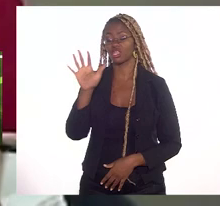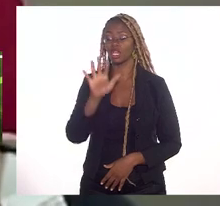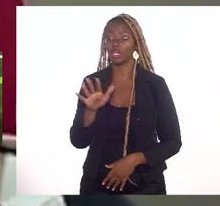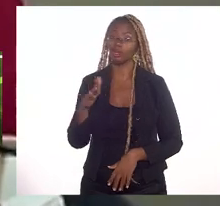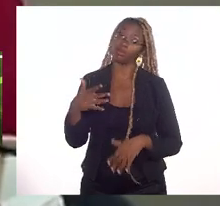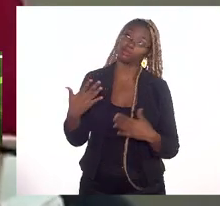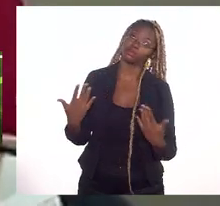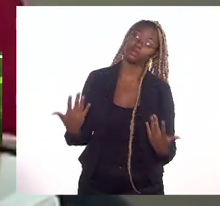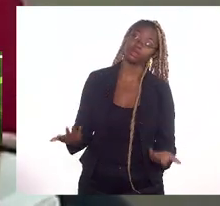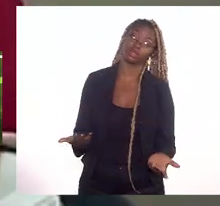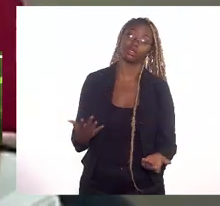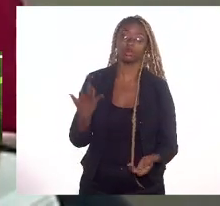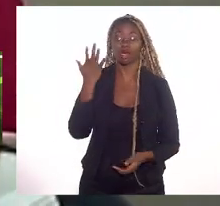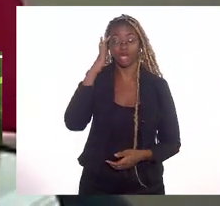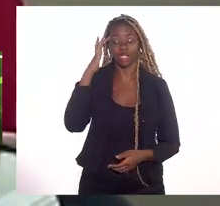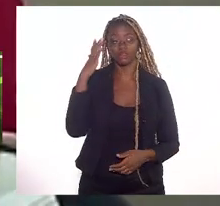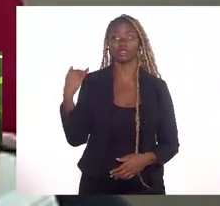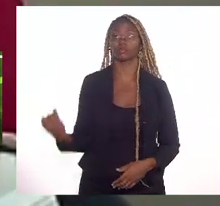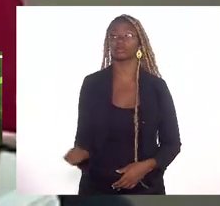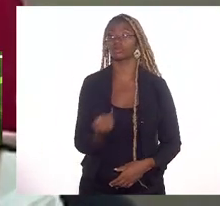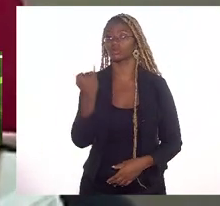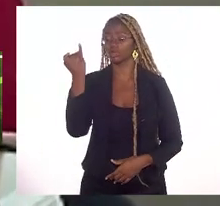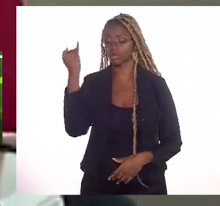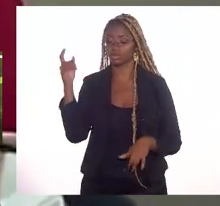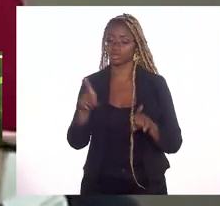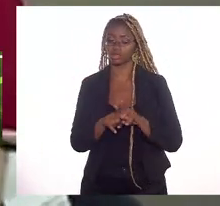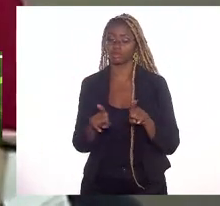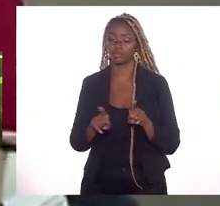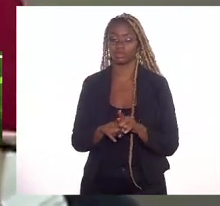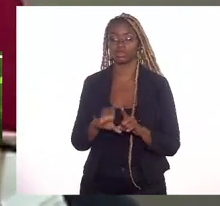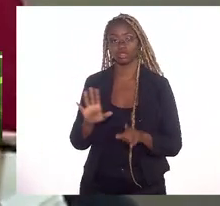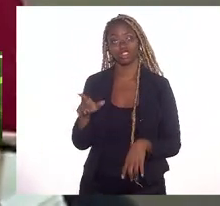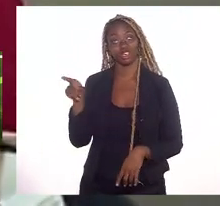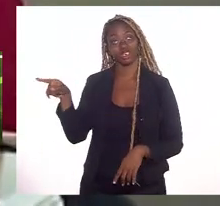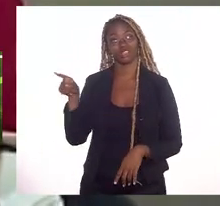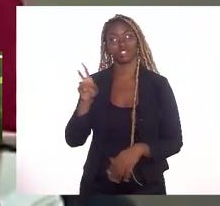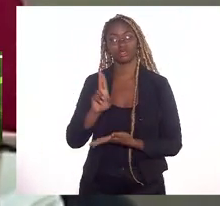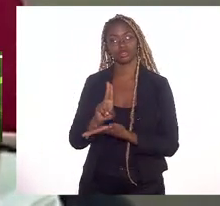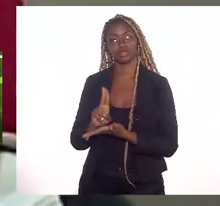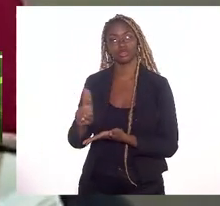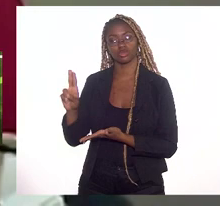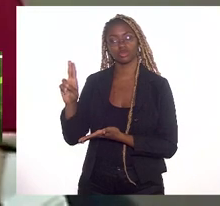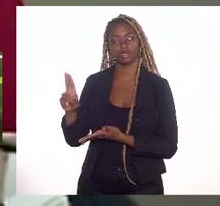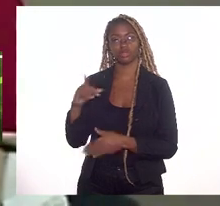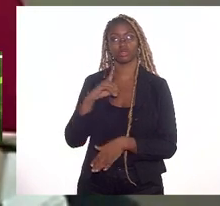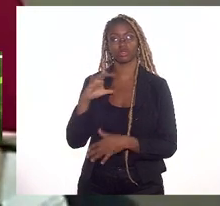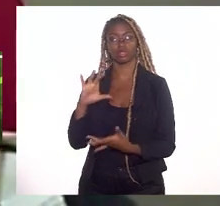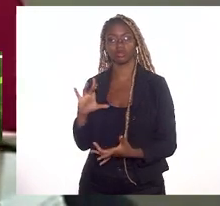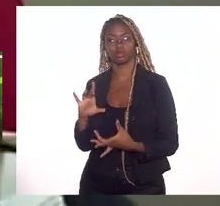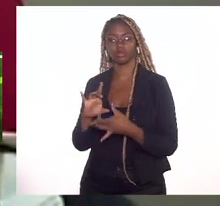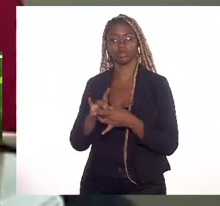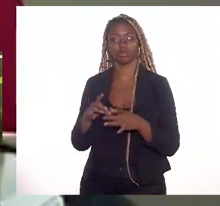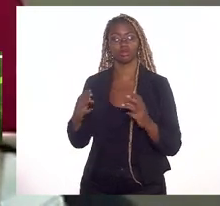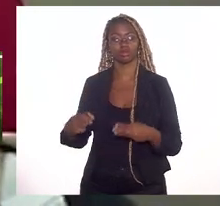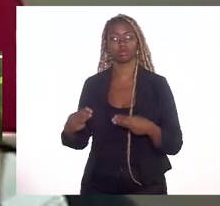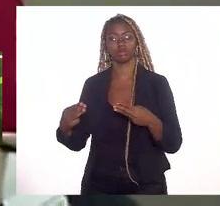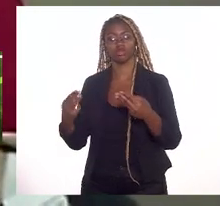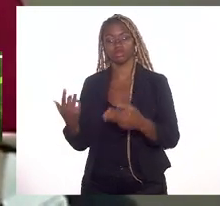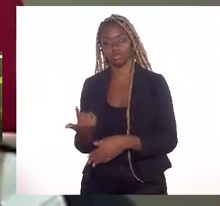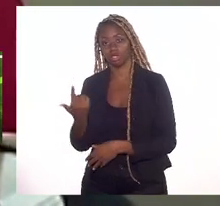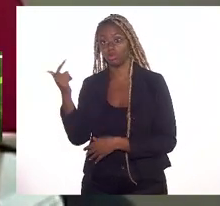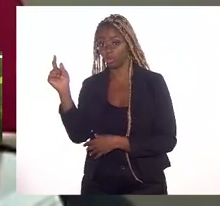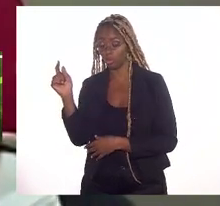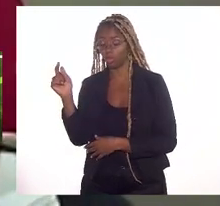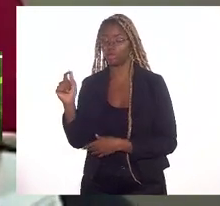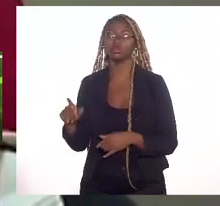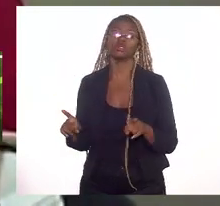seria talvez importante também, né, já que essas universidades têm um vínculo com outro ministério, para